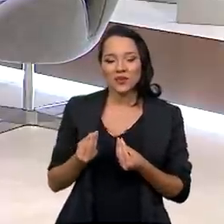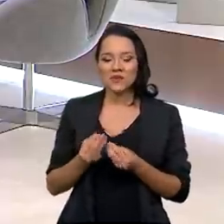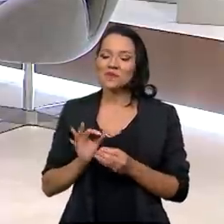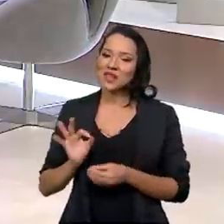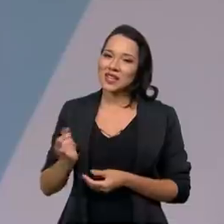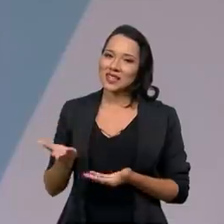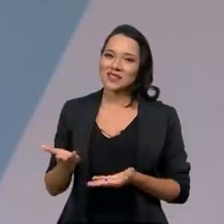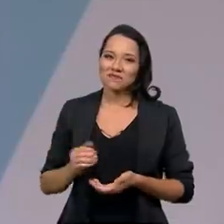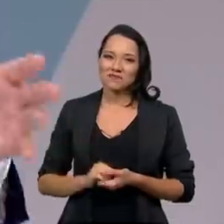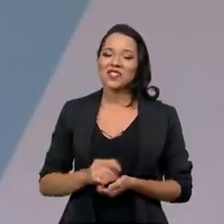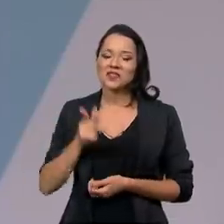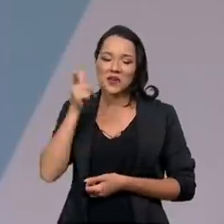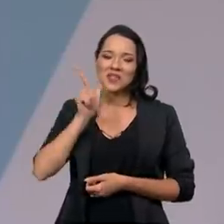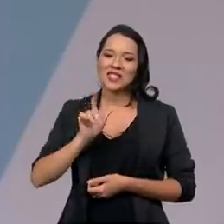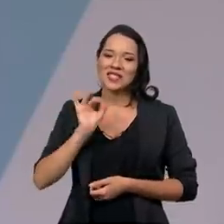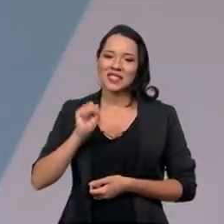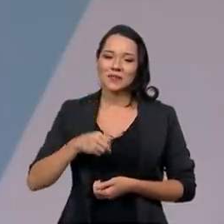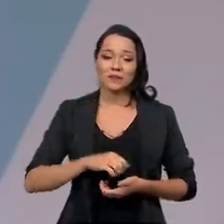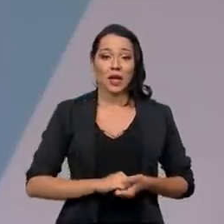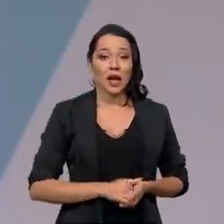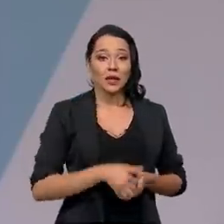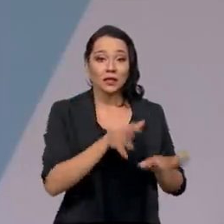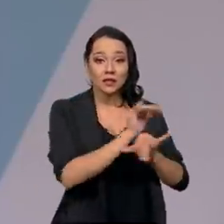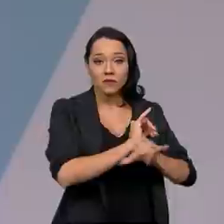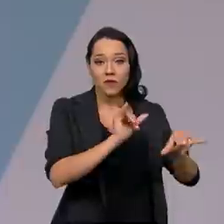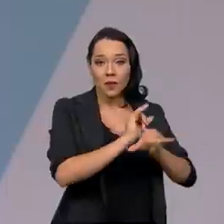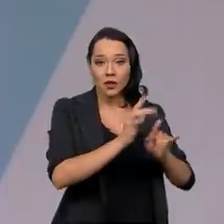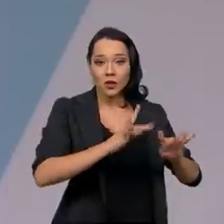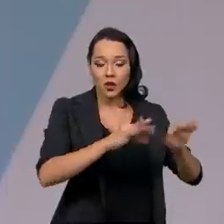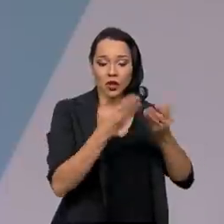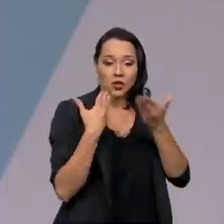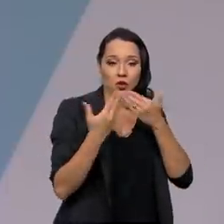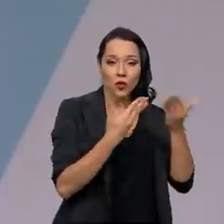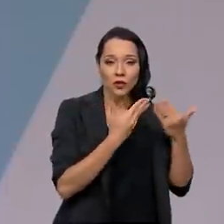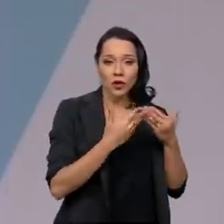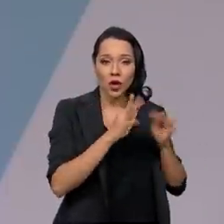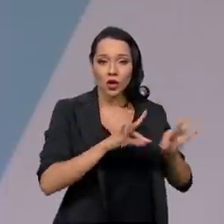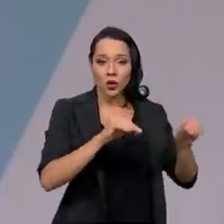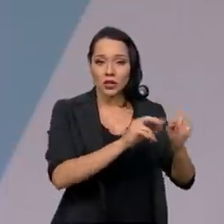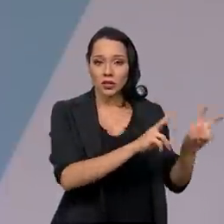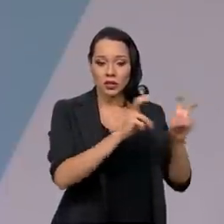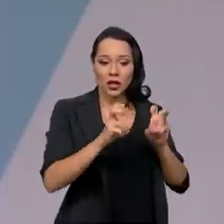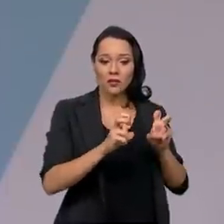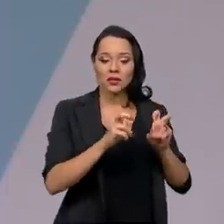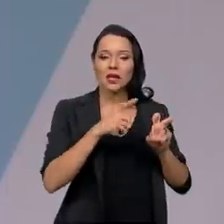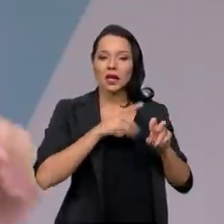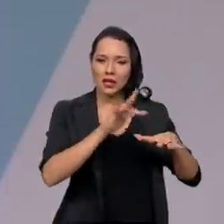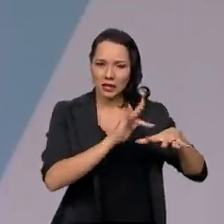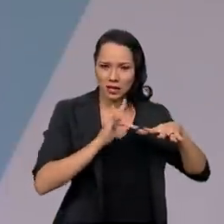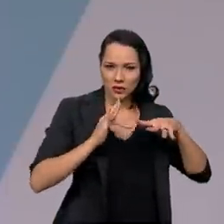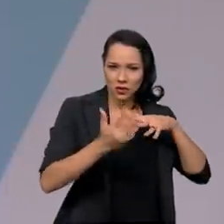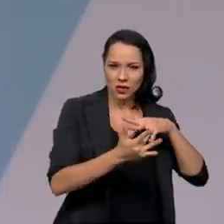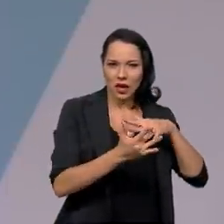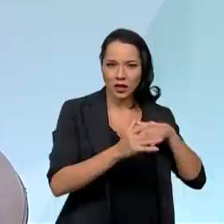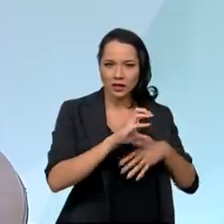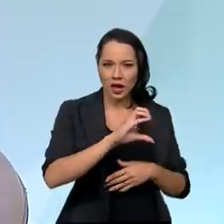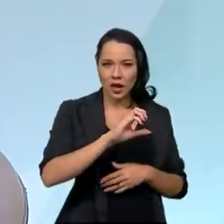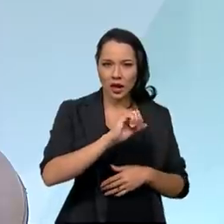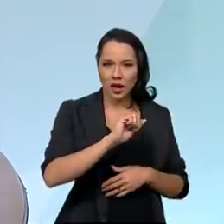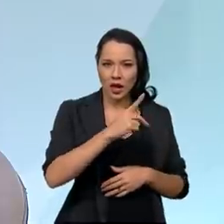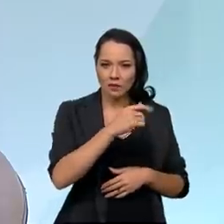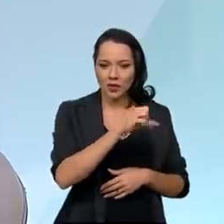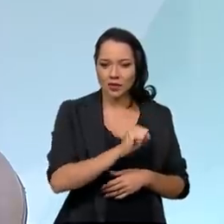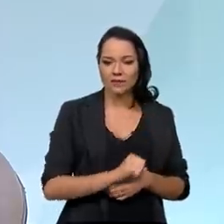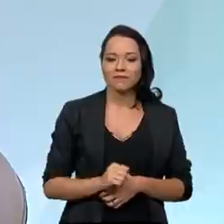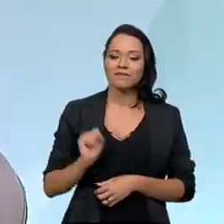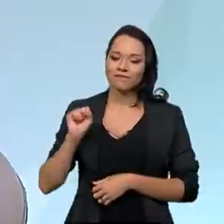isso. Conseguiremos. Essas informações todas que a gente conversou aqui, todos esses assuntos, estão nas redes sociais da CAPES. Essa